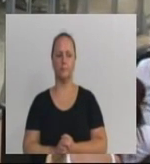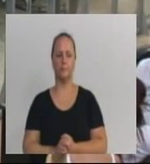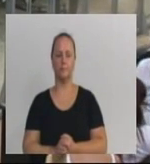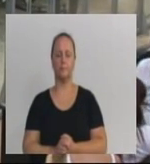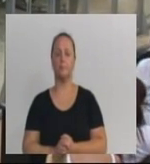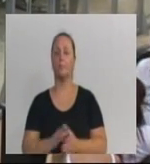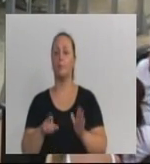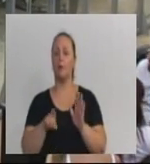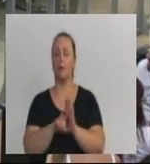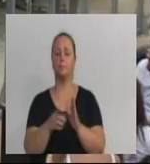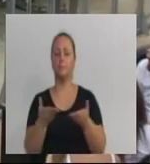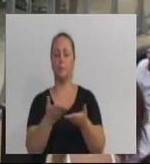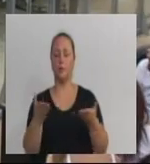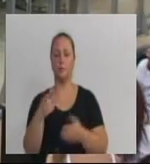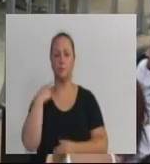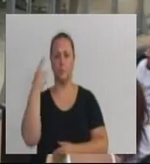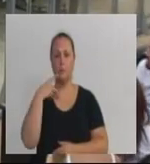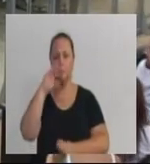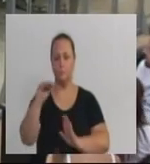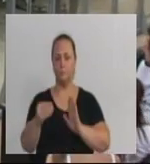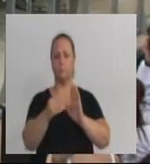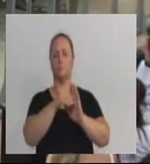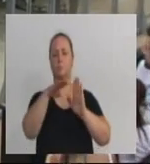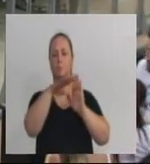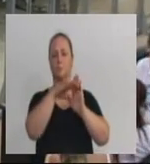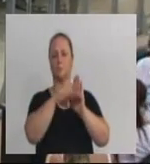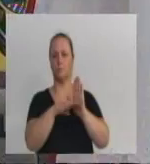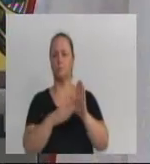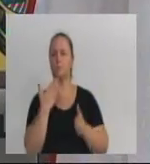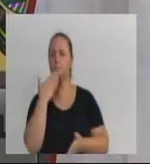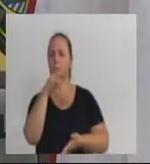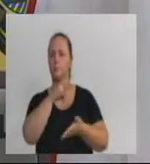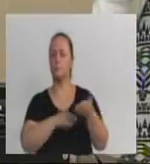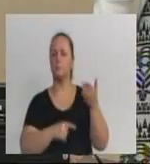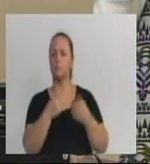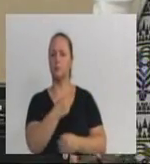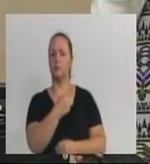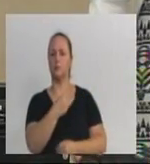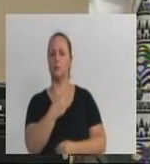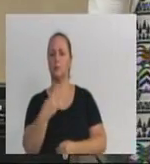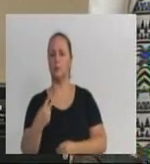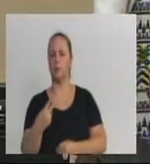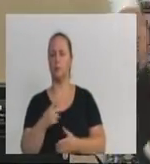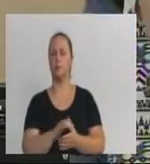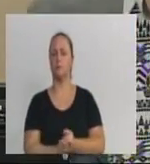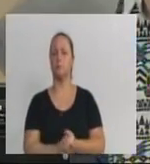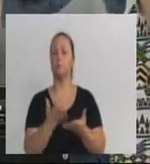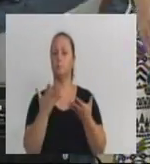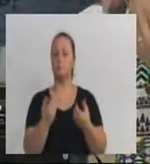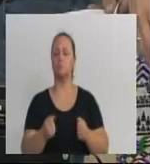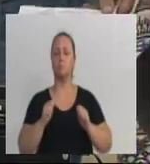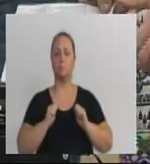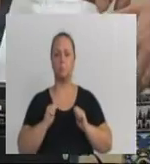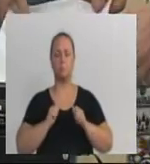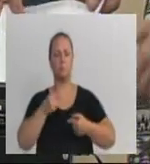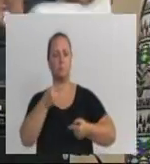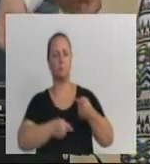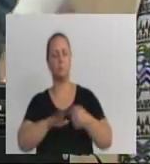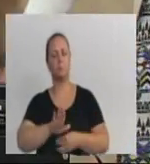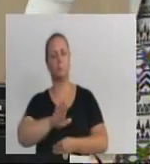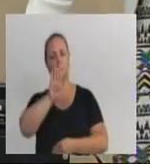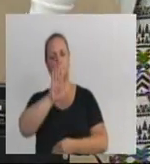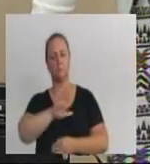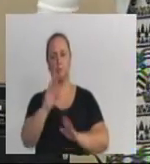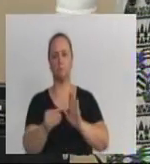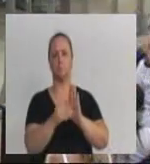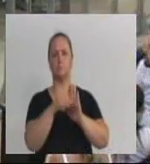Consulte, senhores vereadores, para inclusão na ordem do dia do requerimento 132. Favoráveis permaneçam como estão, contrários manifeste,